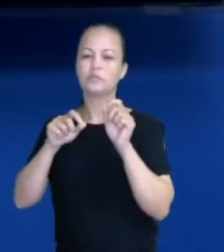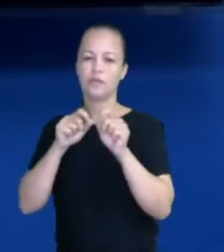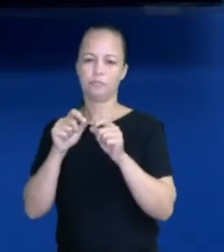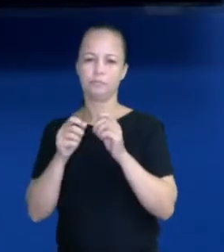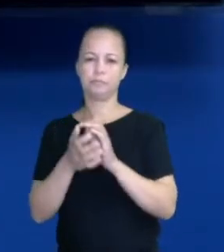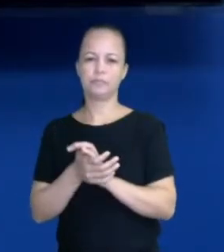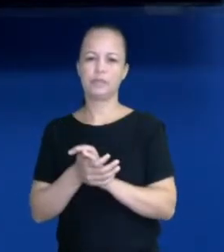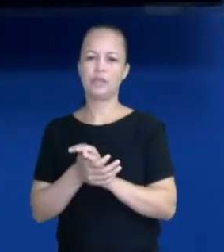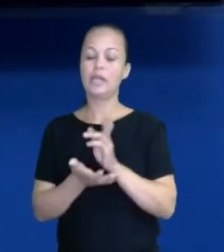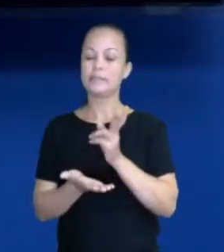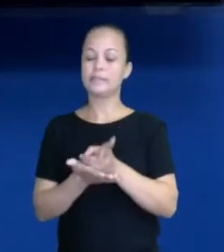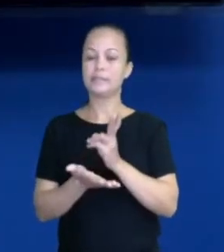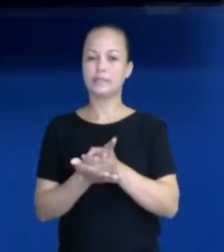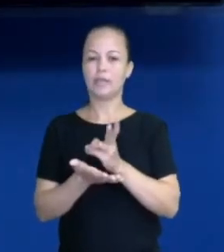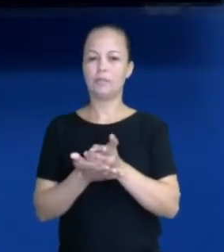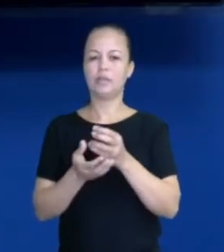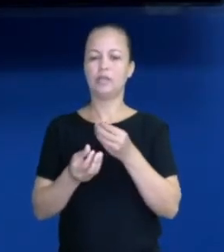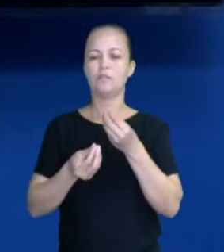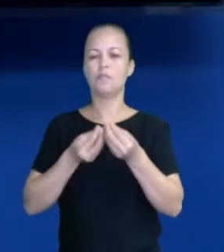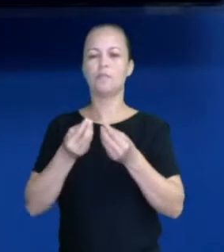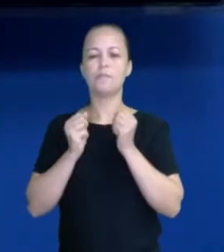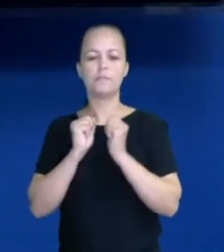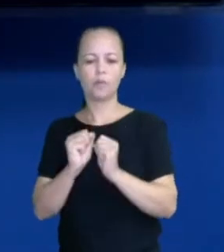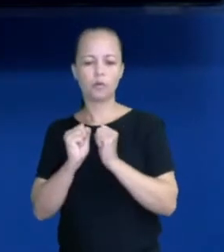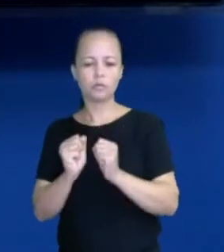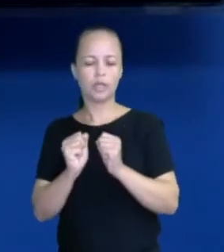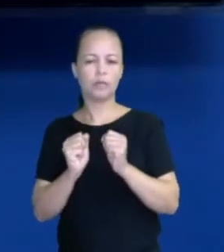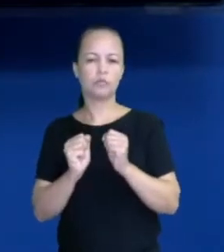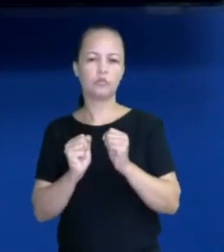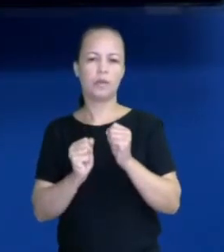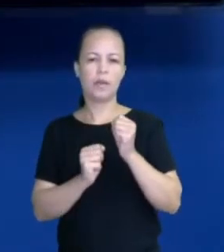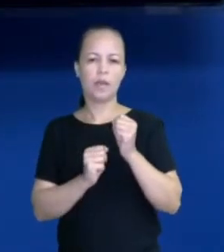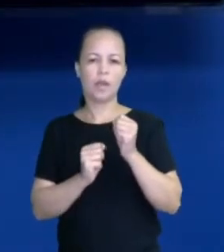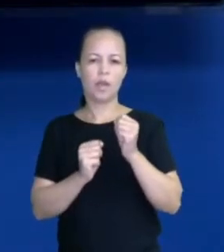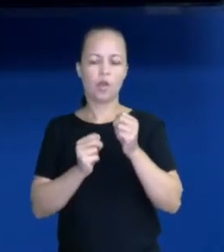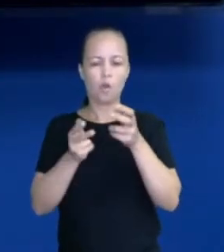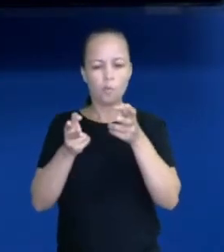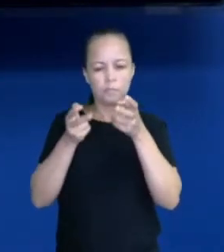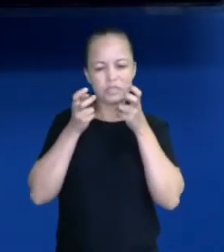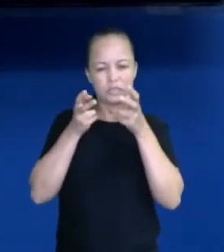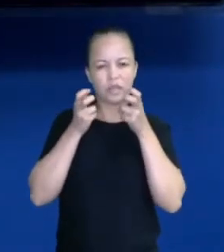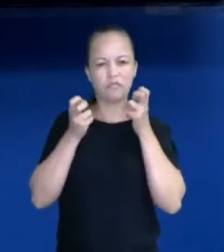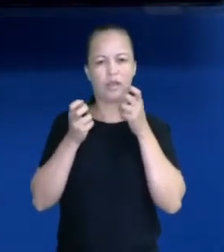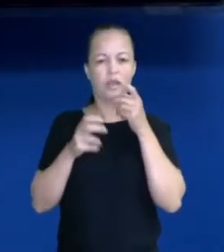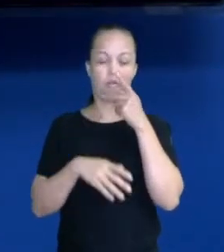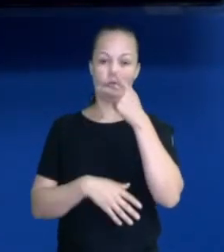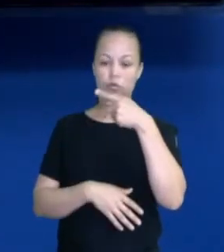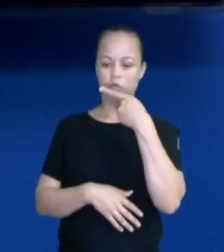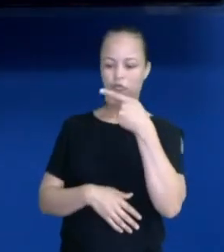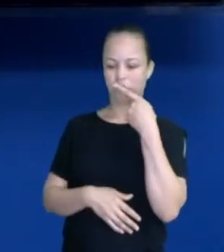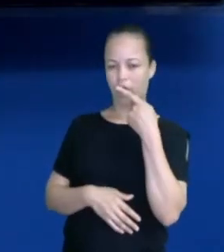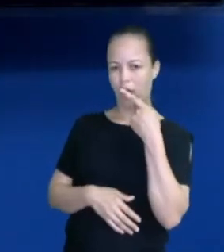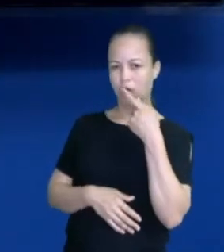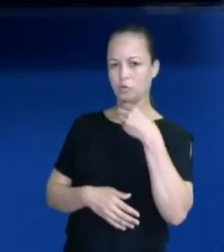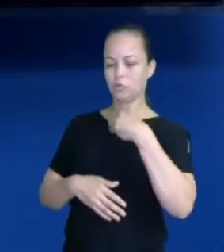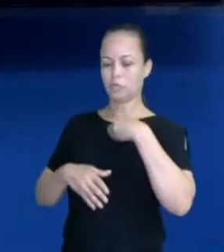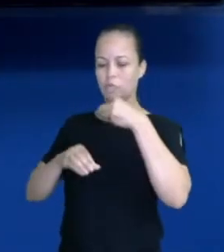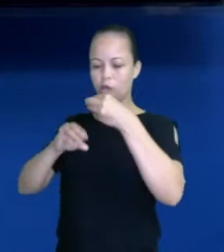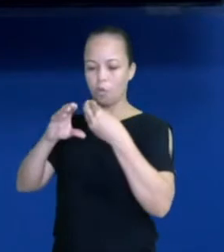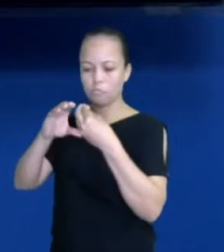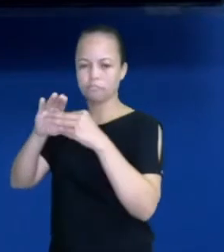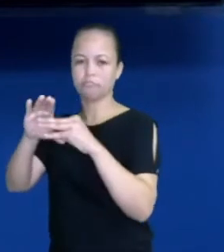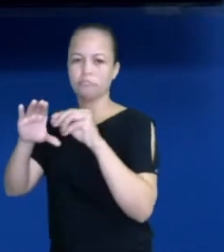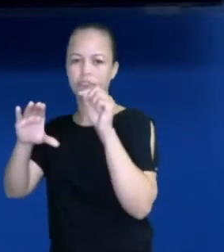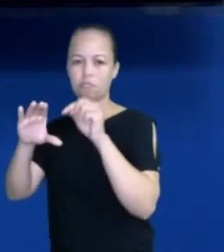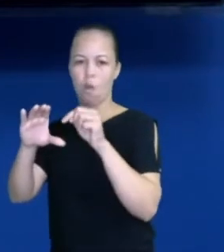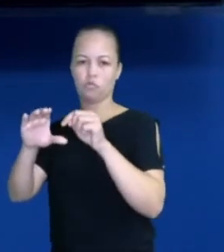diz, sempre a gente deve se policiar com o que a gente fala e com o que a gente posta. A rede social está sendo